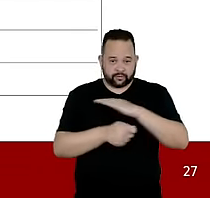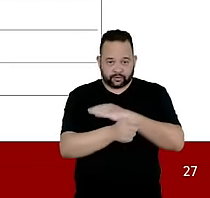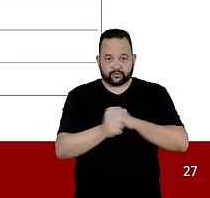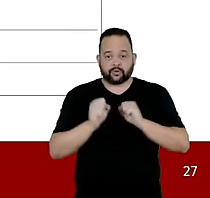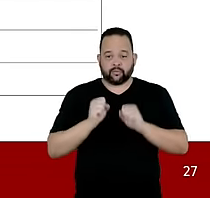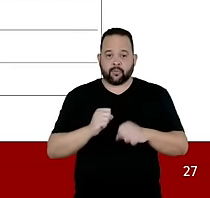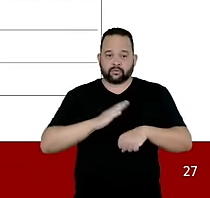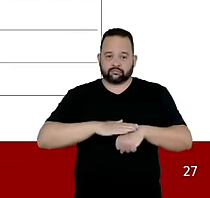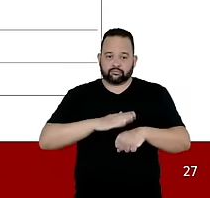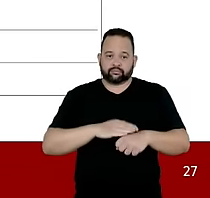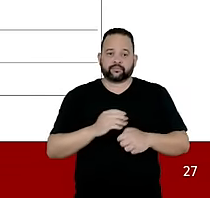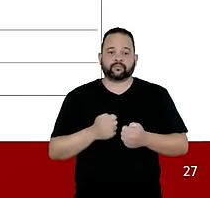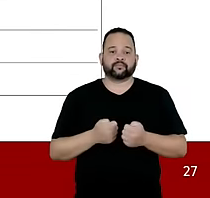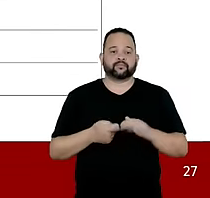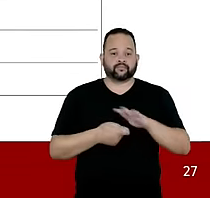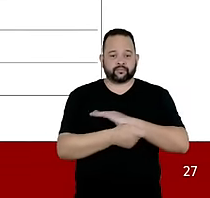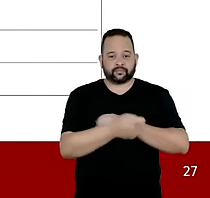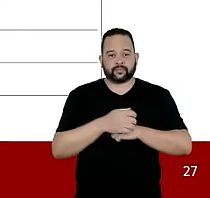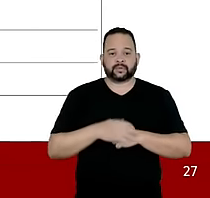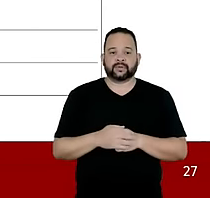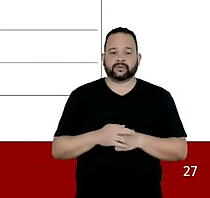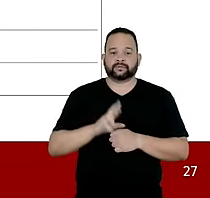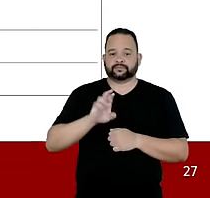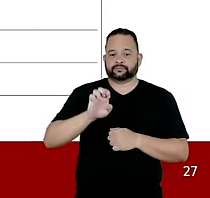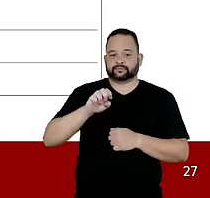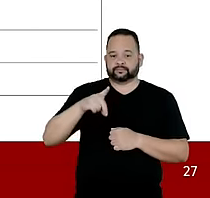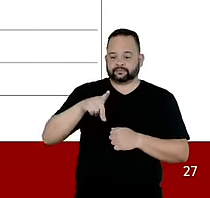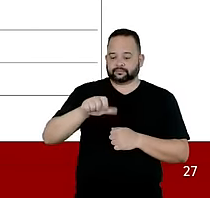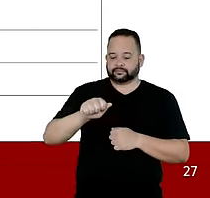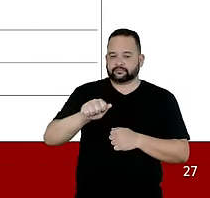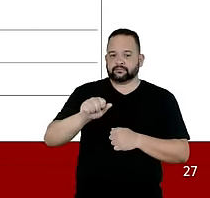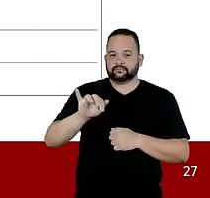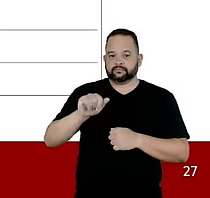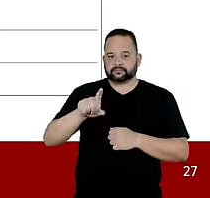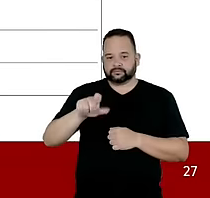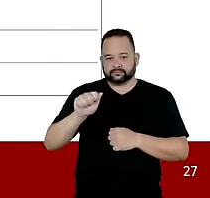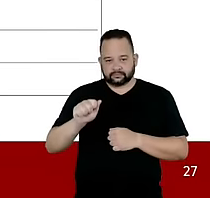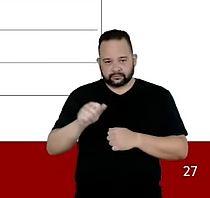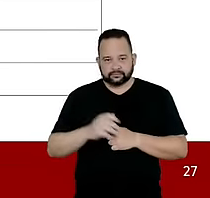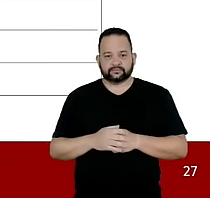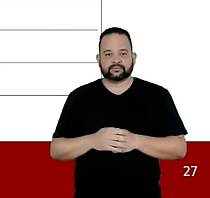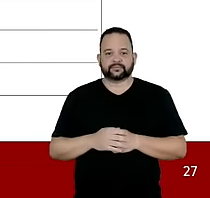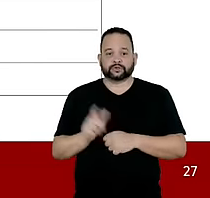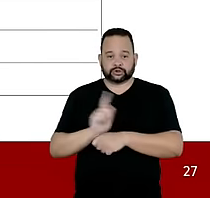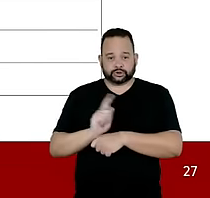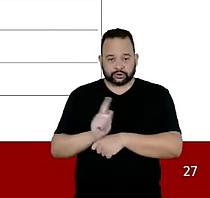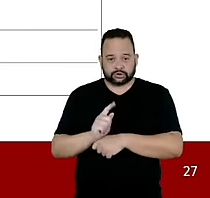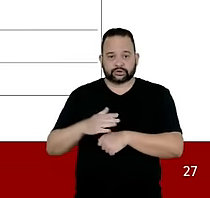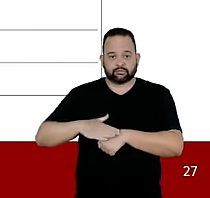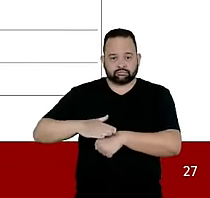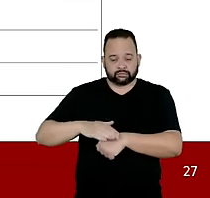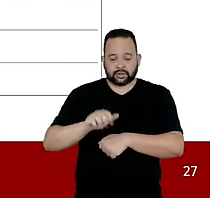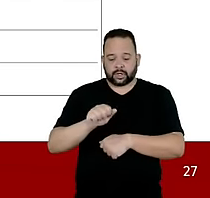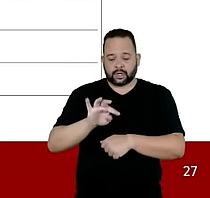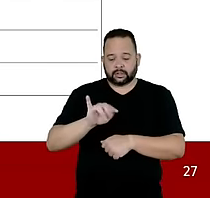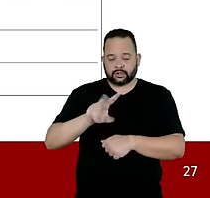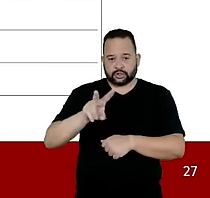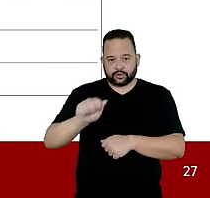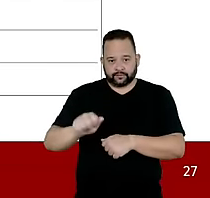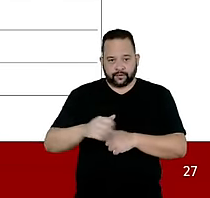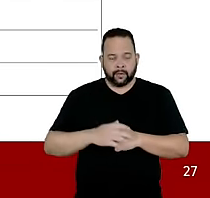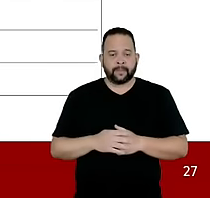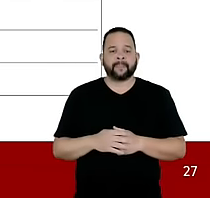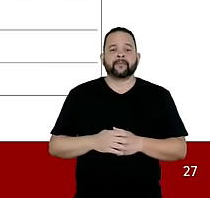aqui na renda fixa como o Felipe falou é a gestão ativa né a gente sabe que o maratonista do CDI que o leotério falou é uma